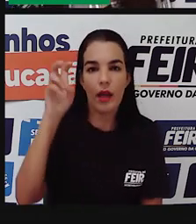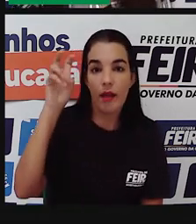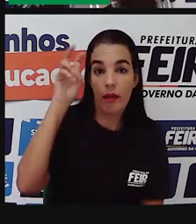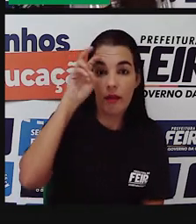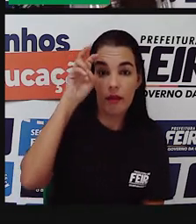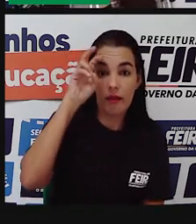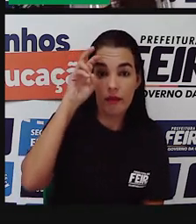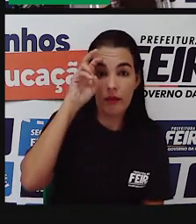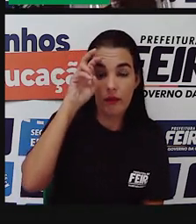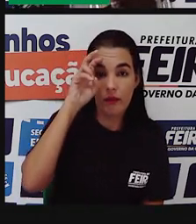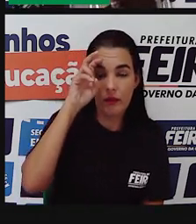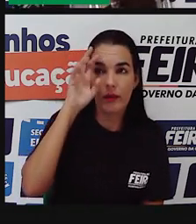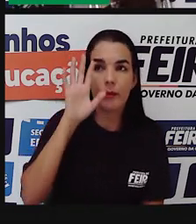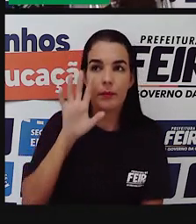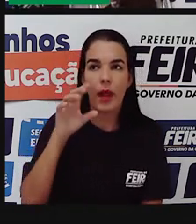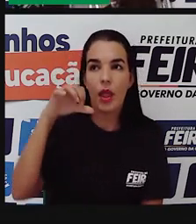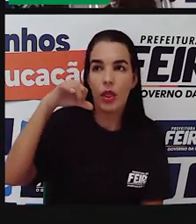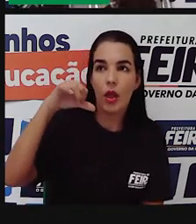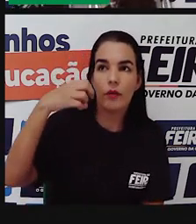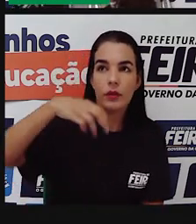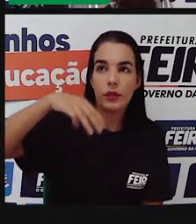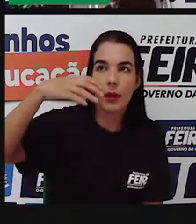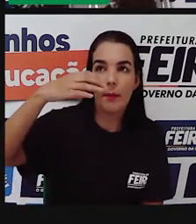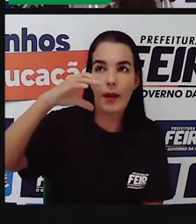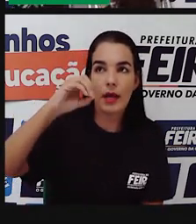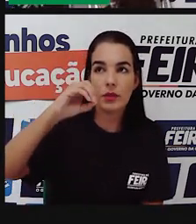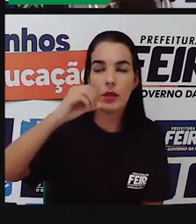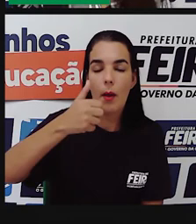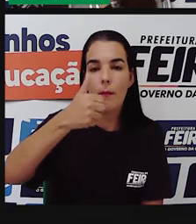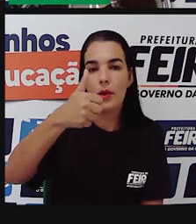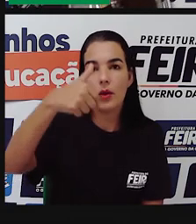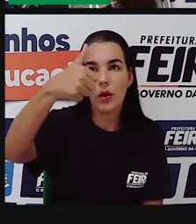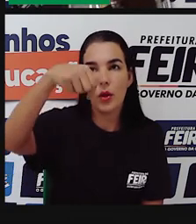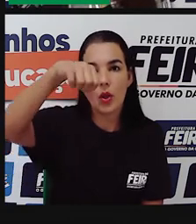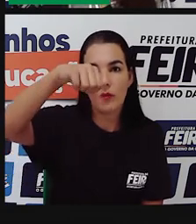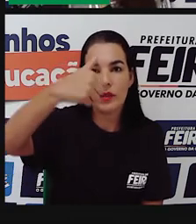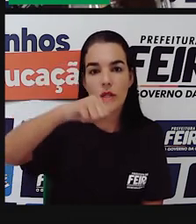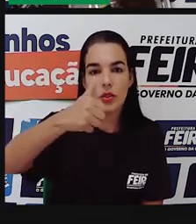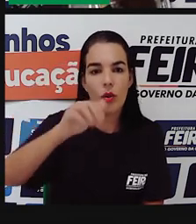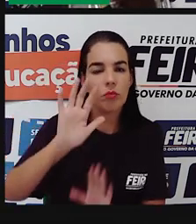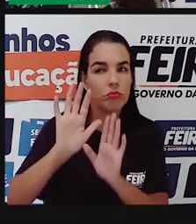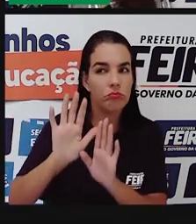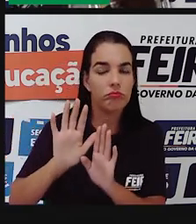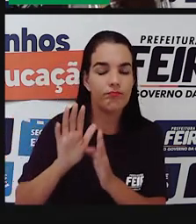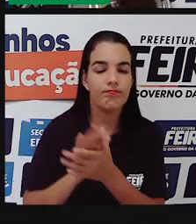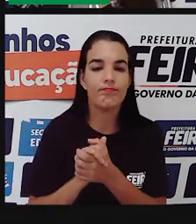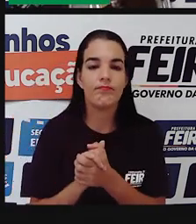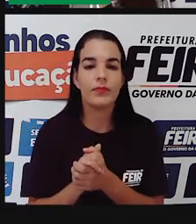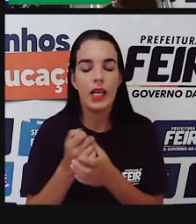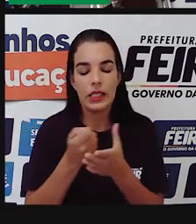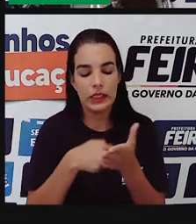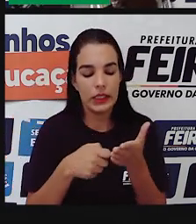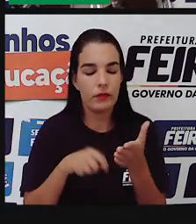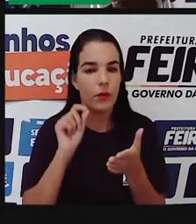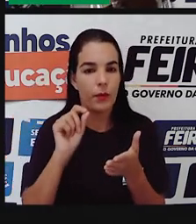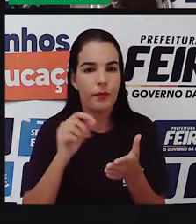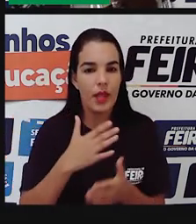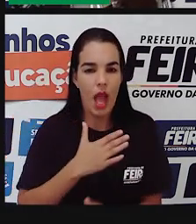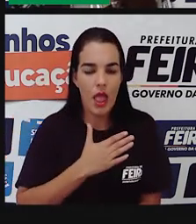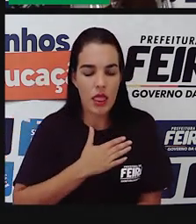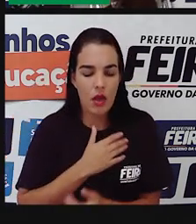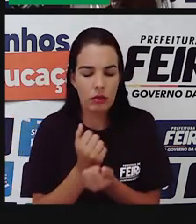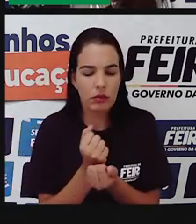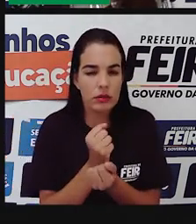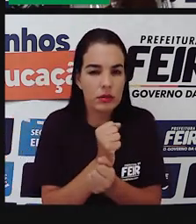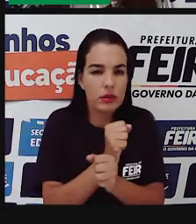9 de março de 1911. Olha o que foi escrito. O Negro. Órgãos dos estudantes negros. A nossa escravidão